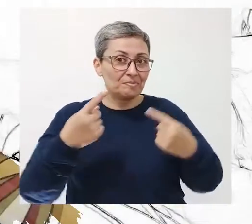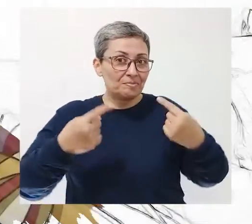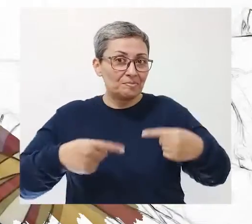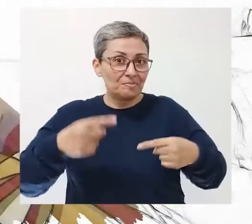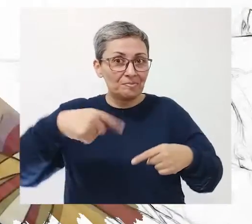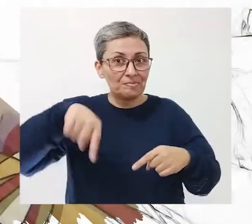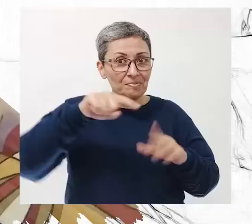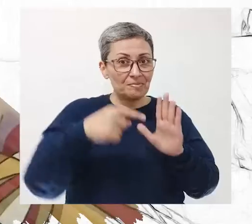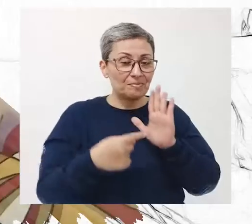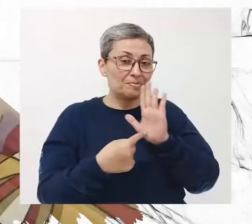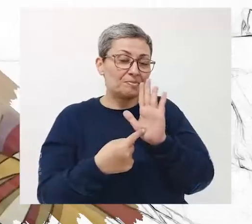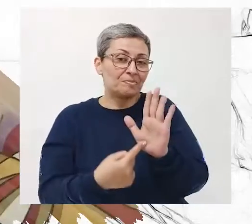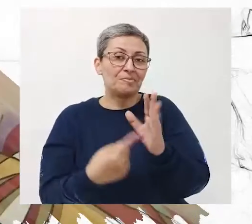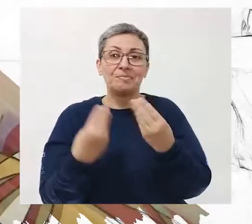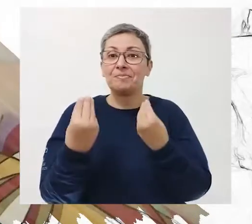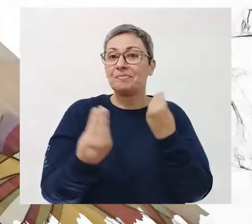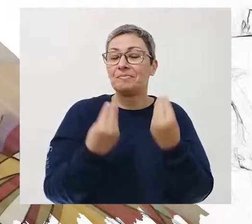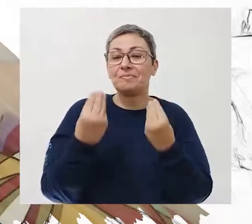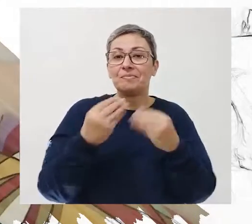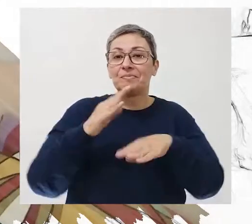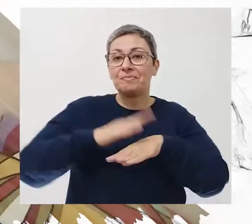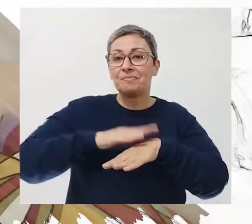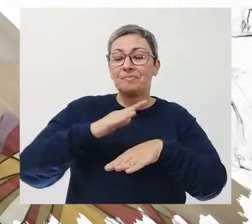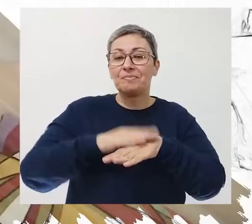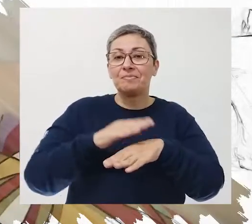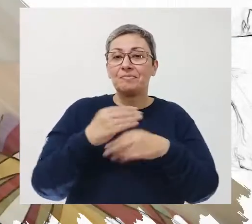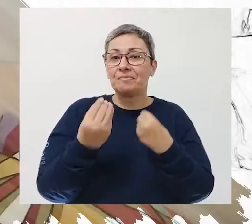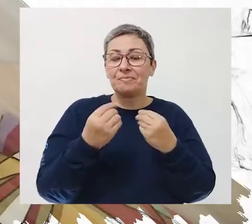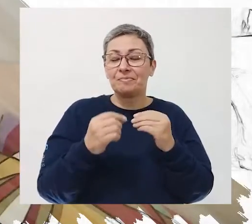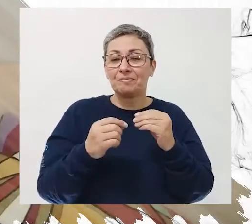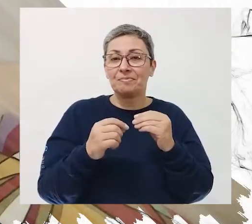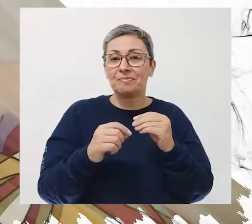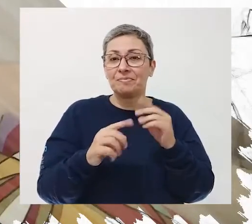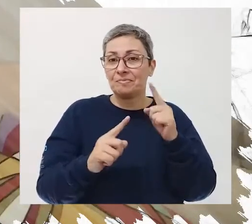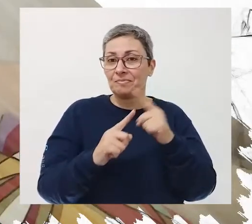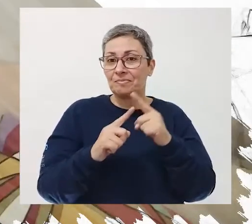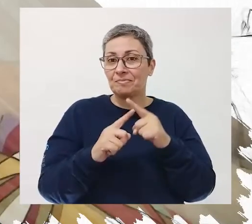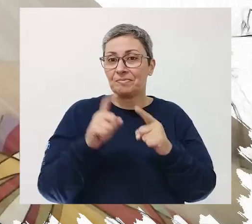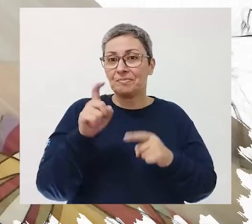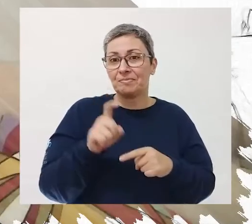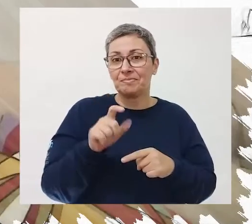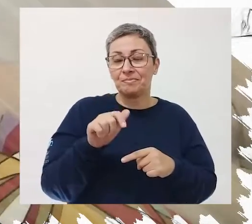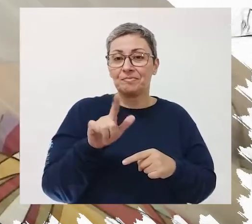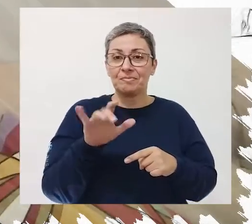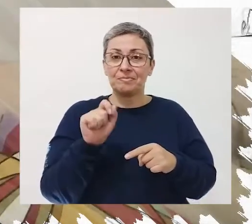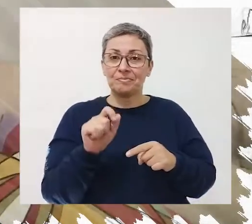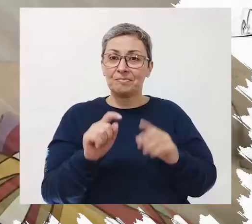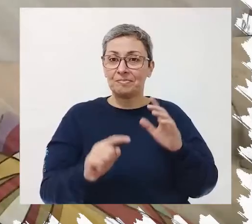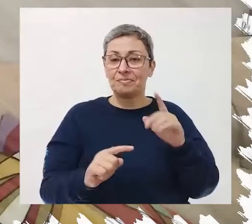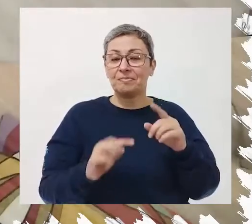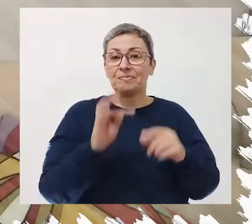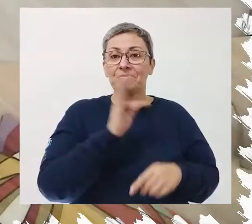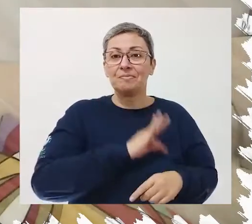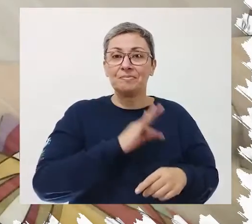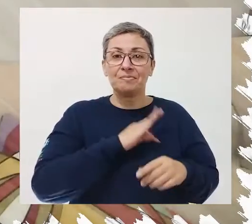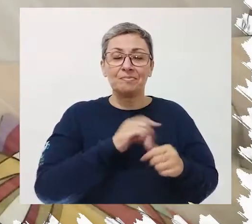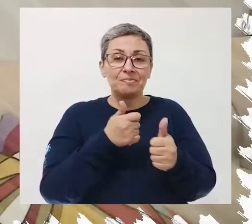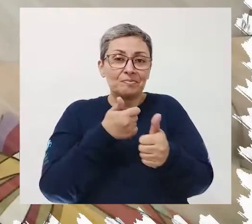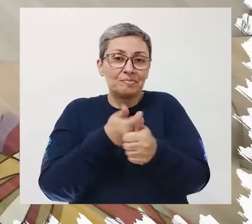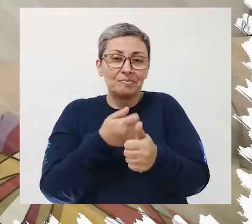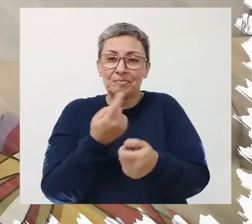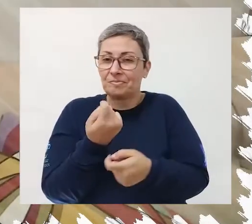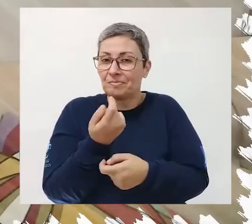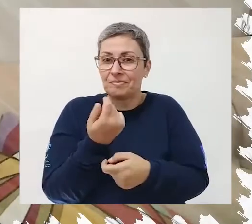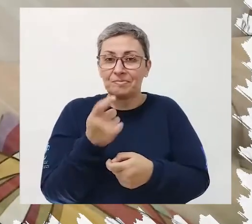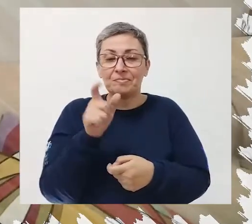Eu vou mostrar para vocês como fazer um tipo de xilogravura, tá? A gente vai fazer uma técnica específica que chega perto aí do que é